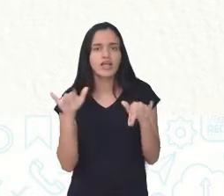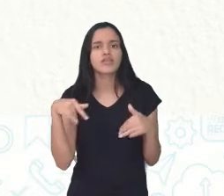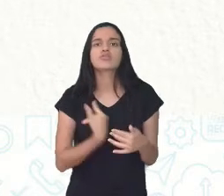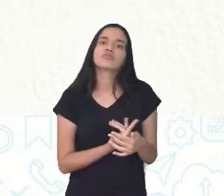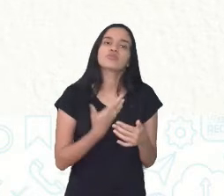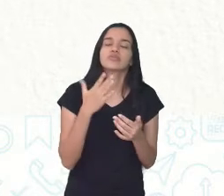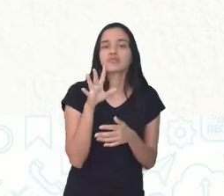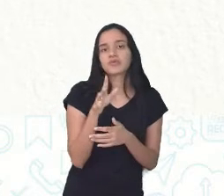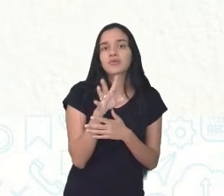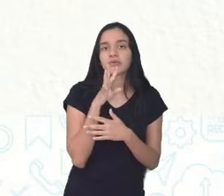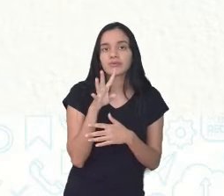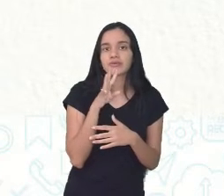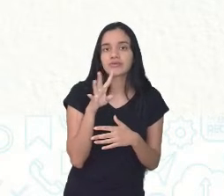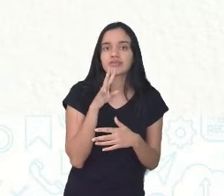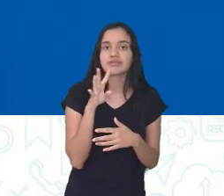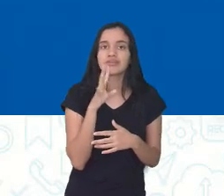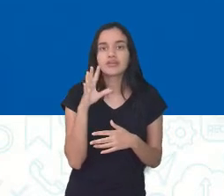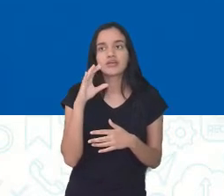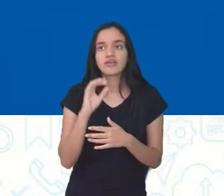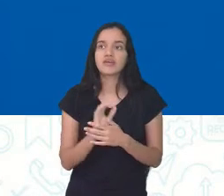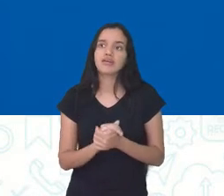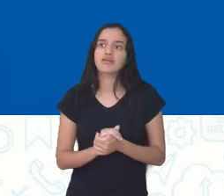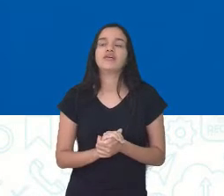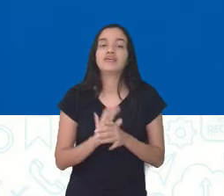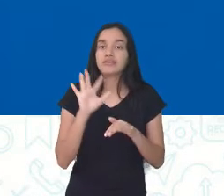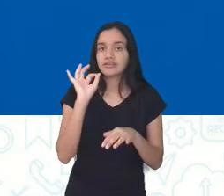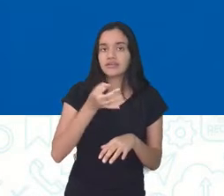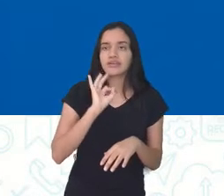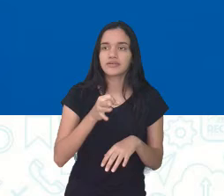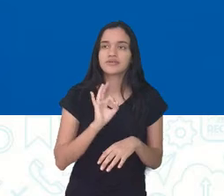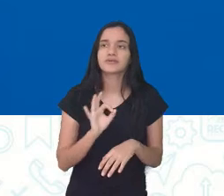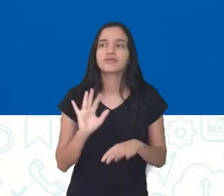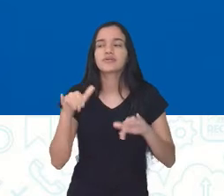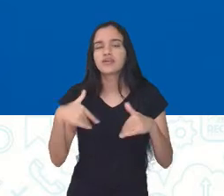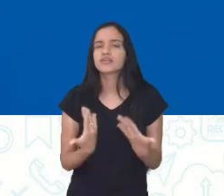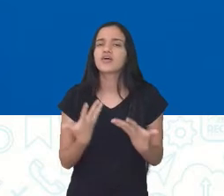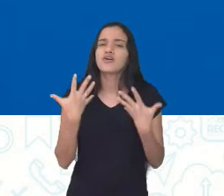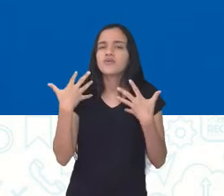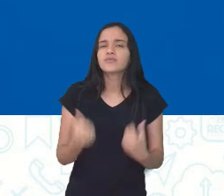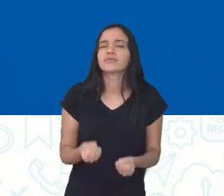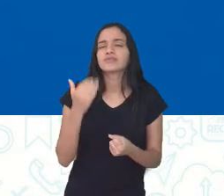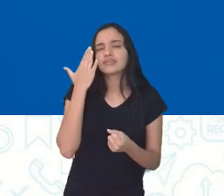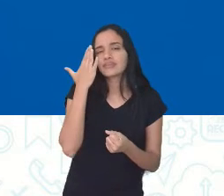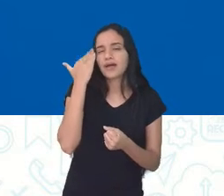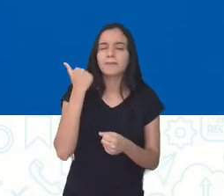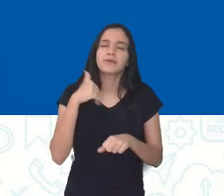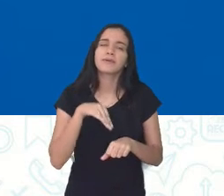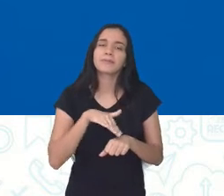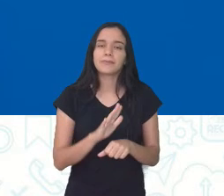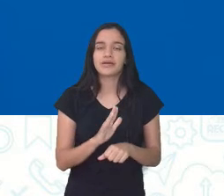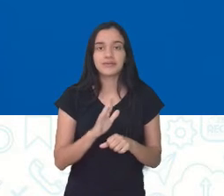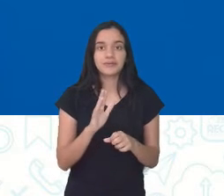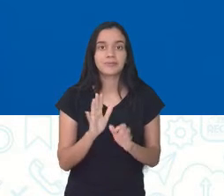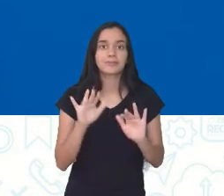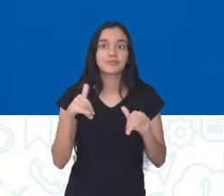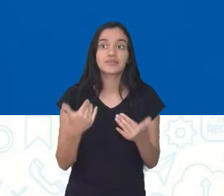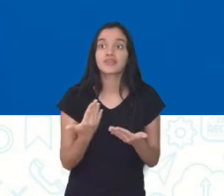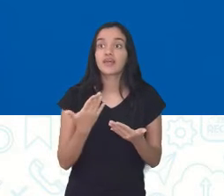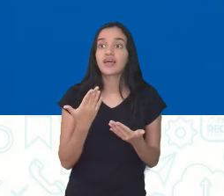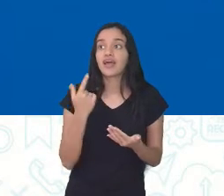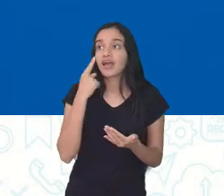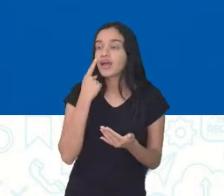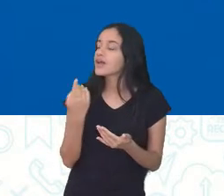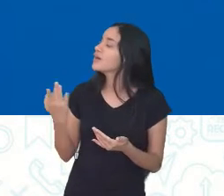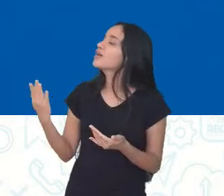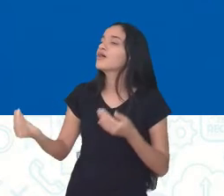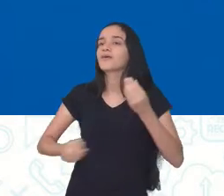dessa revolta de confederação do Equador, certo? Então, vamos saber mais um pouquinho aqui, né? Conta mais, professora,